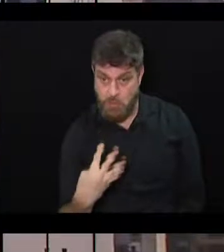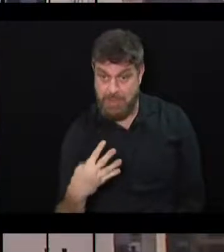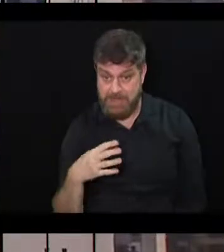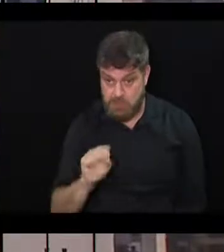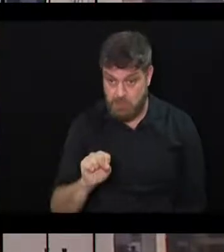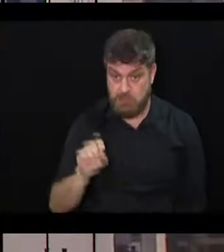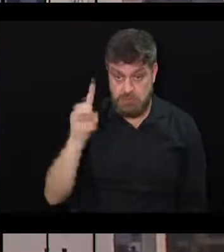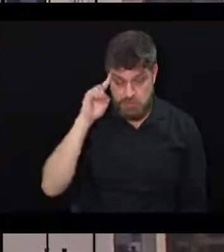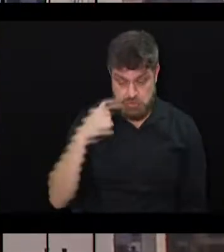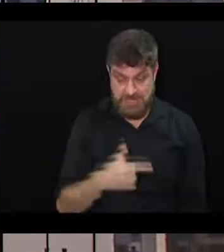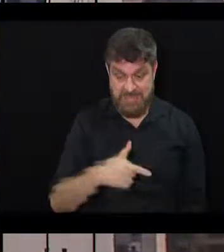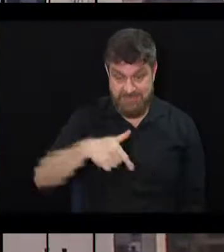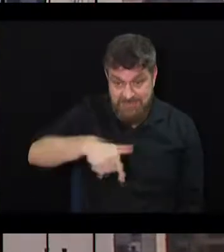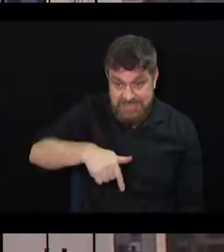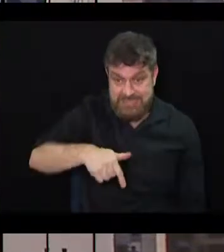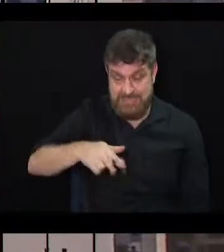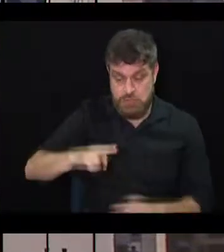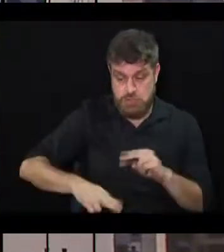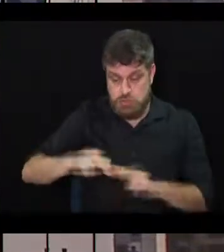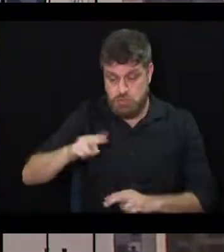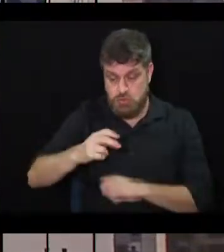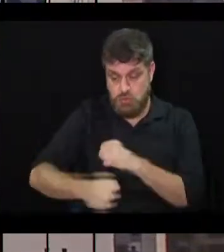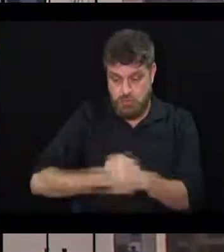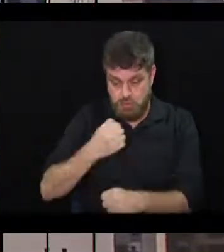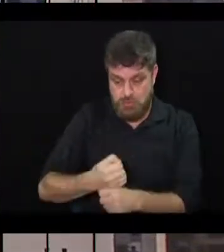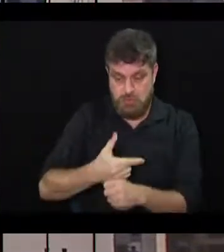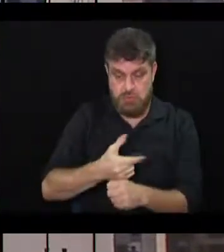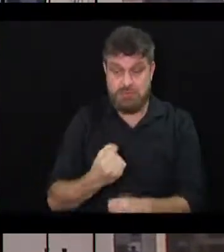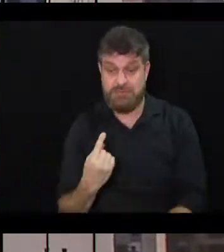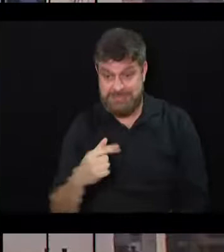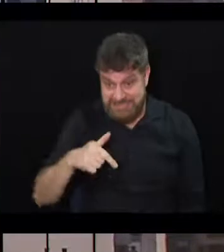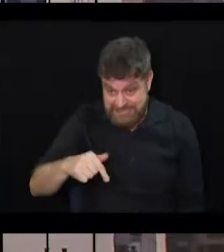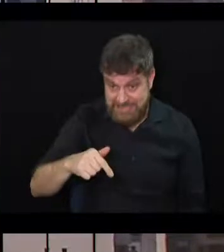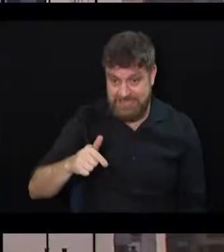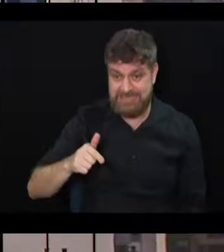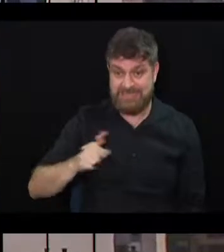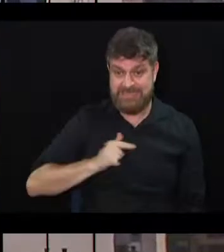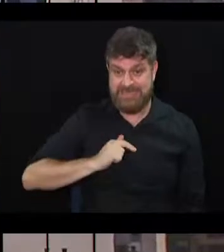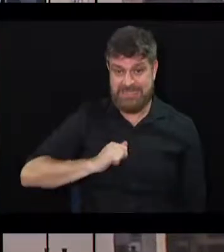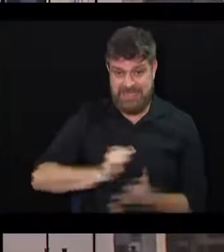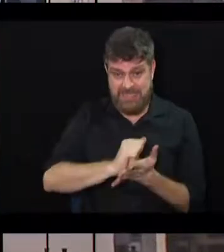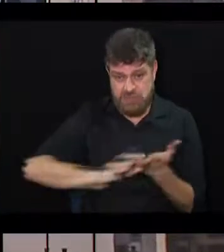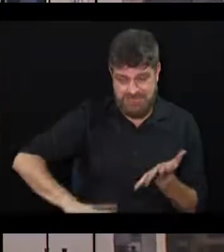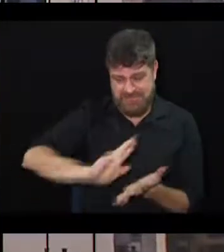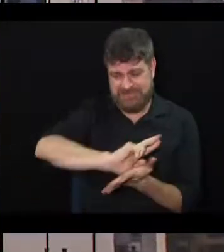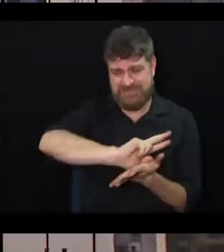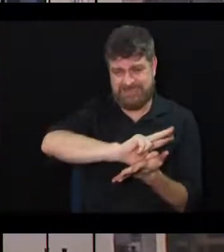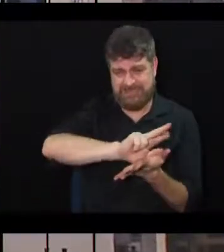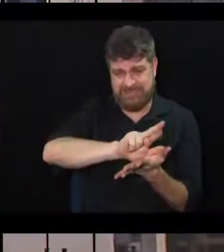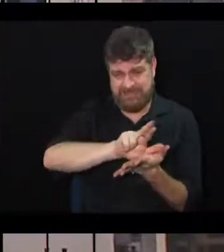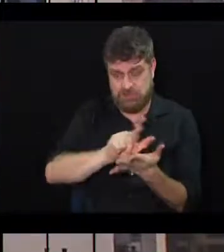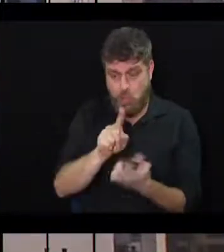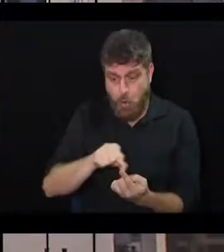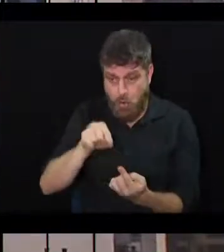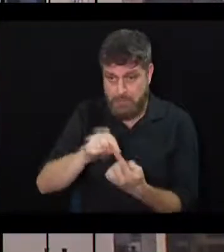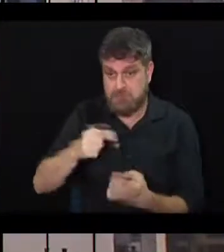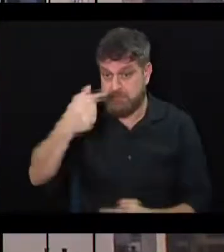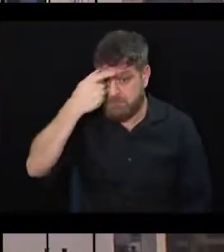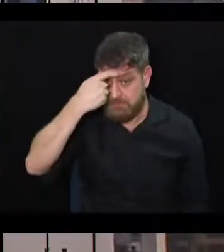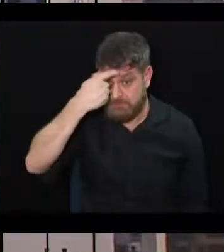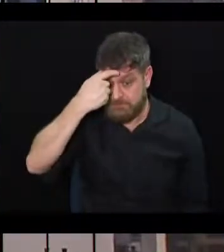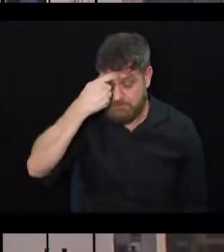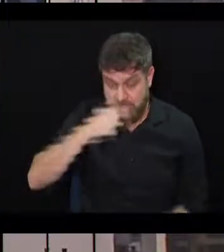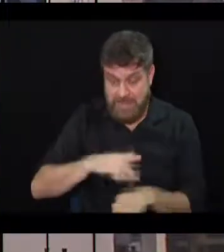15.448, de 27 de junho de 2017, diversas atividades para a conscientização